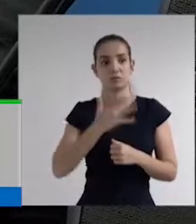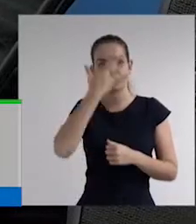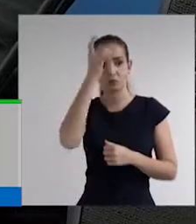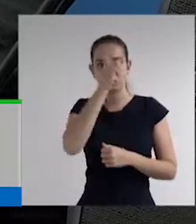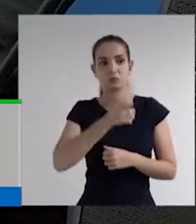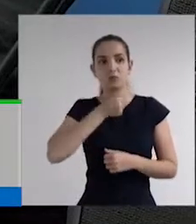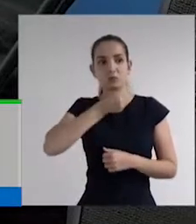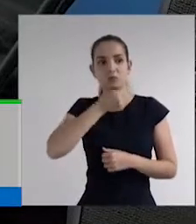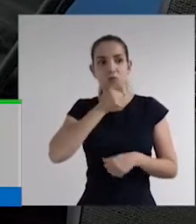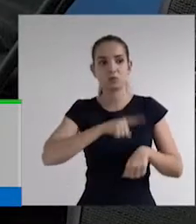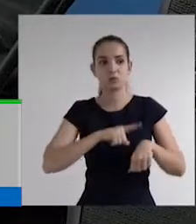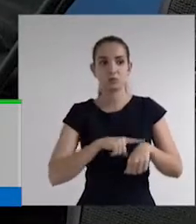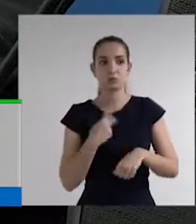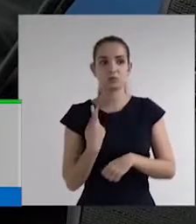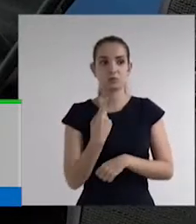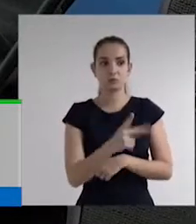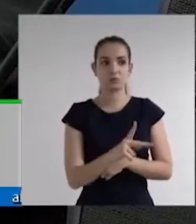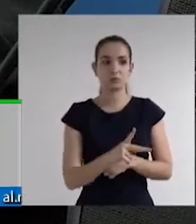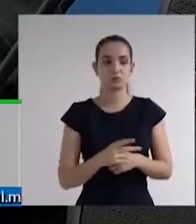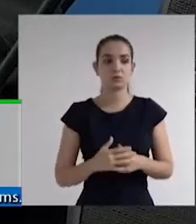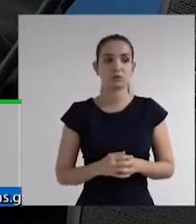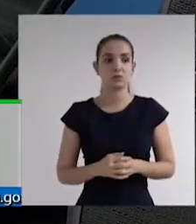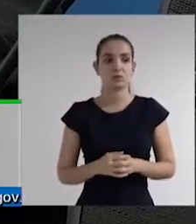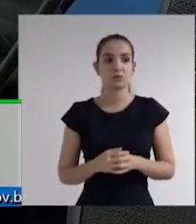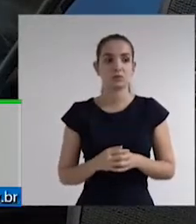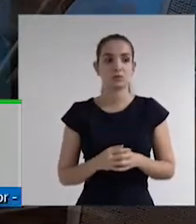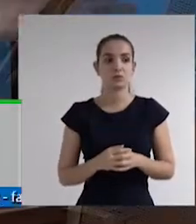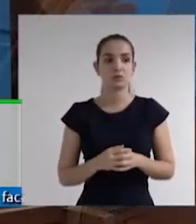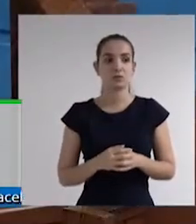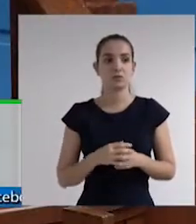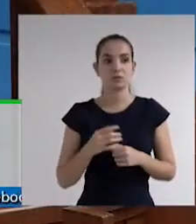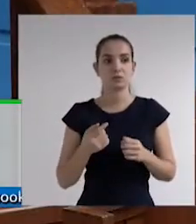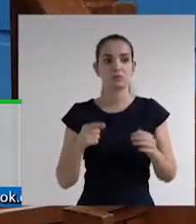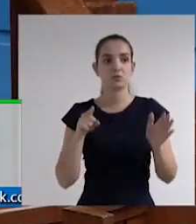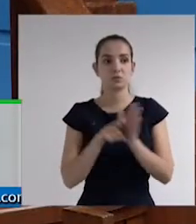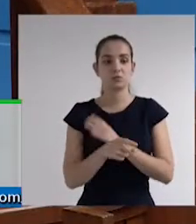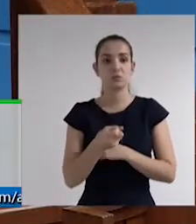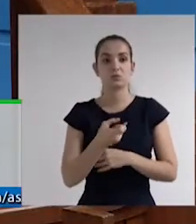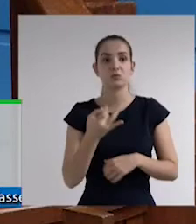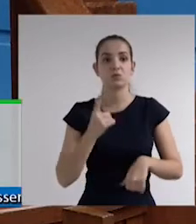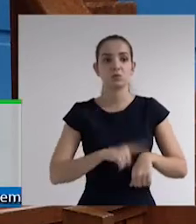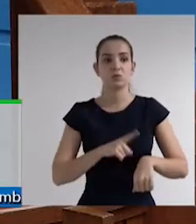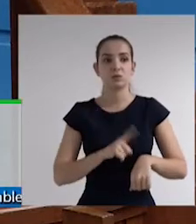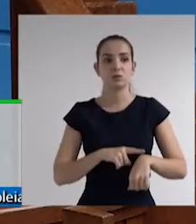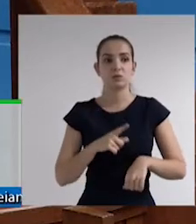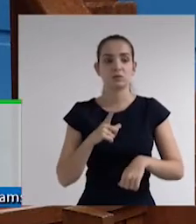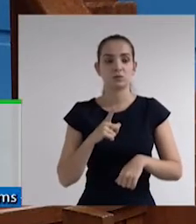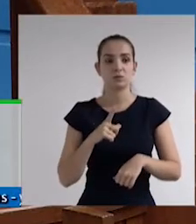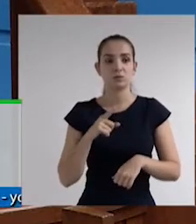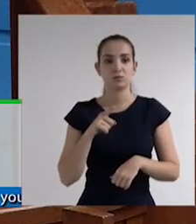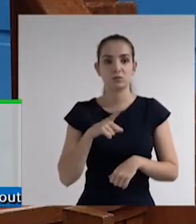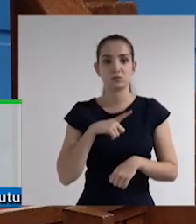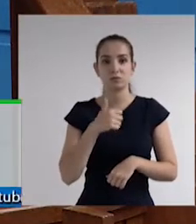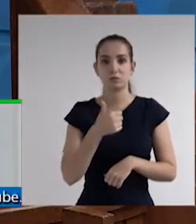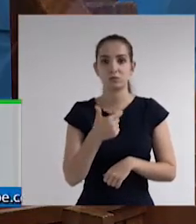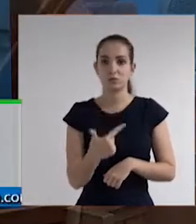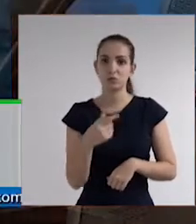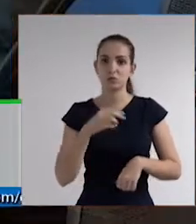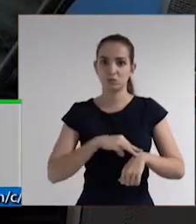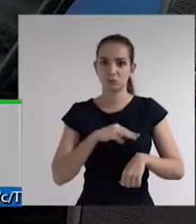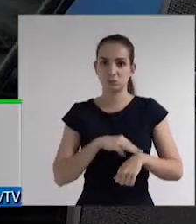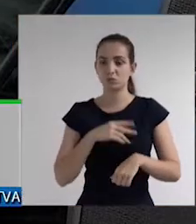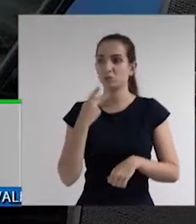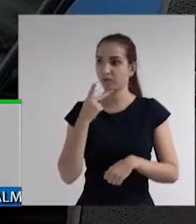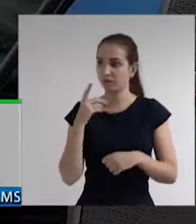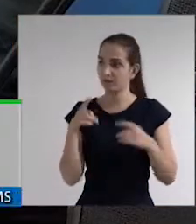porque o orador, o tempo dele está sendo... Antes de conceder a parte, quantos minutos eu tenho? Porque eu tenho 3... O senhor tem 12 minutos. 12